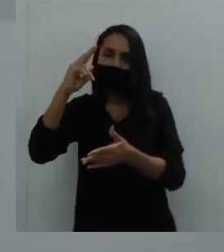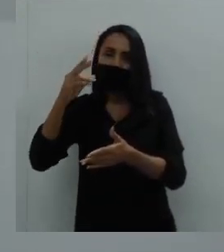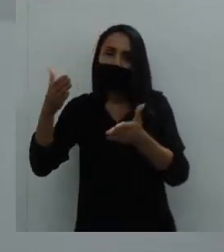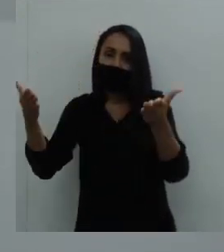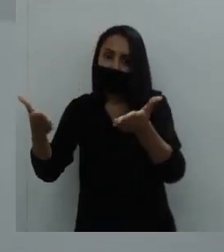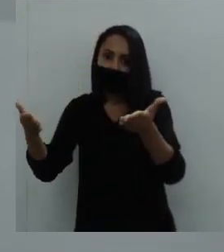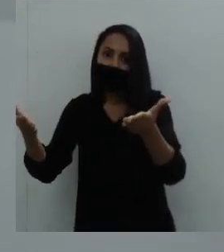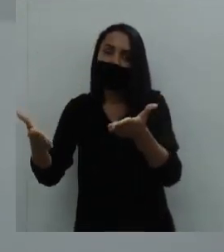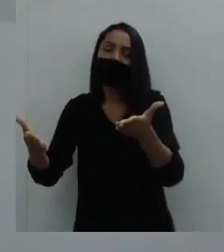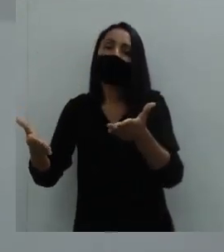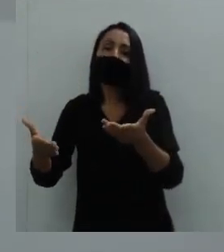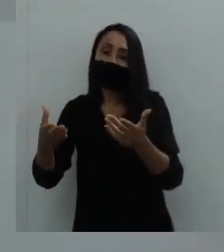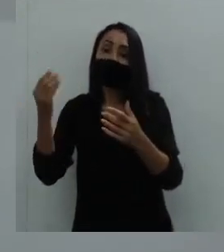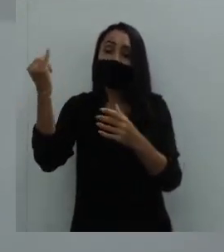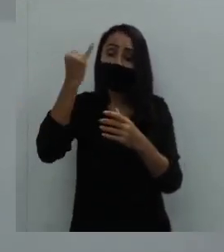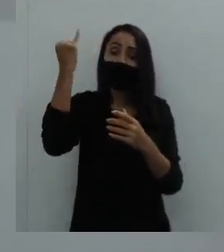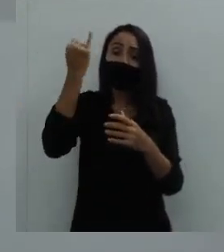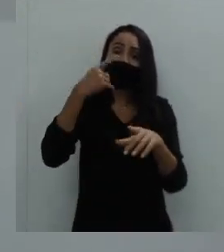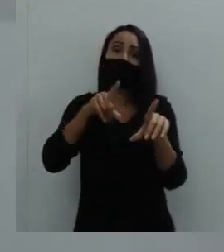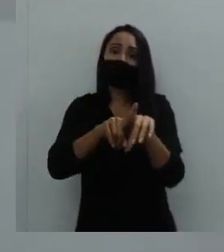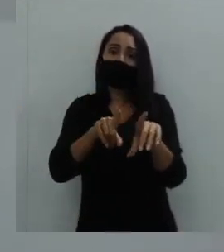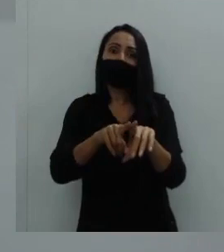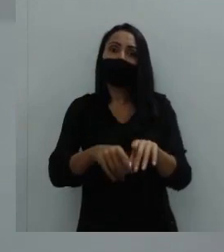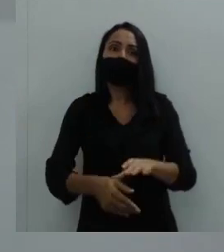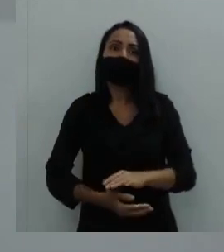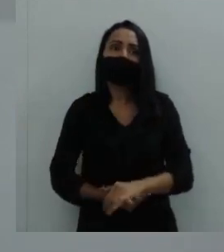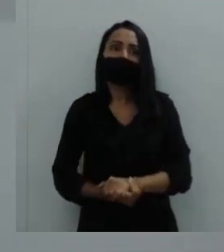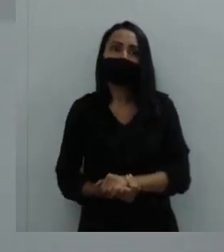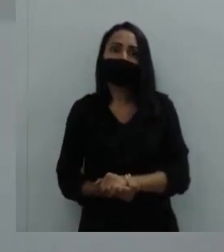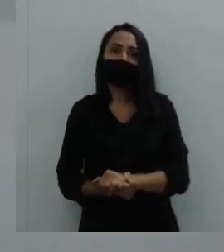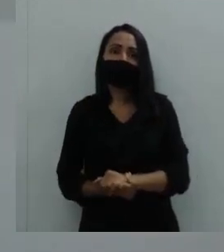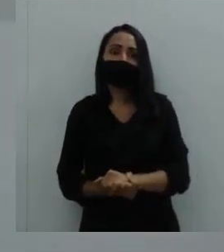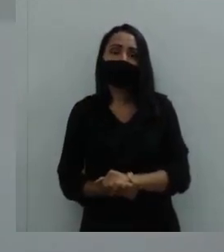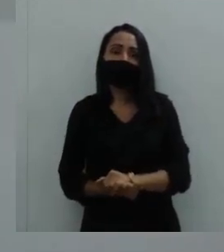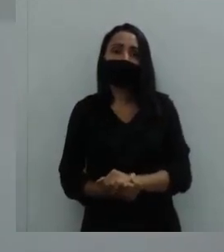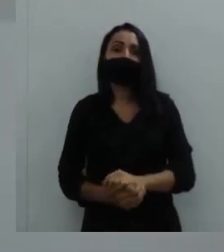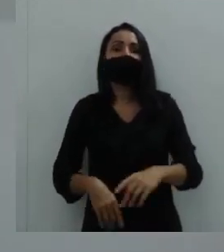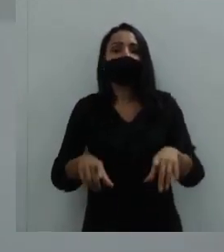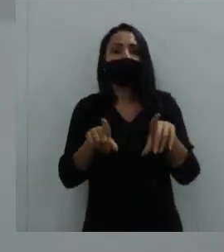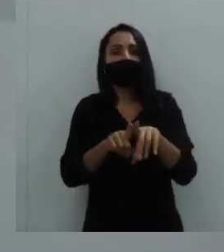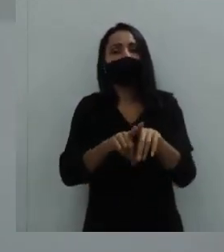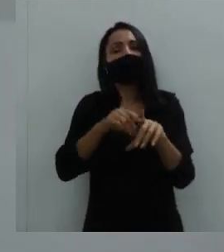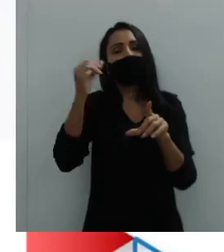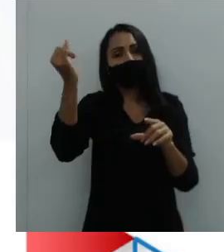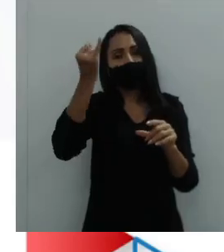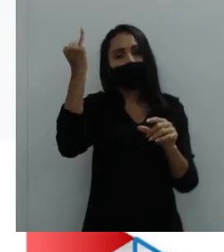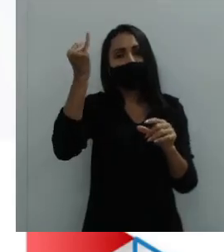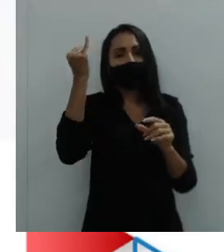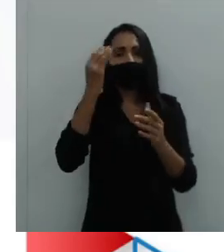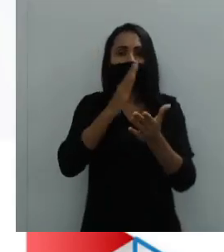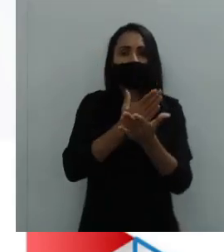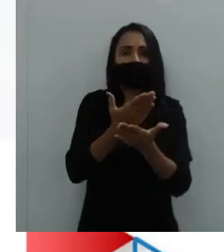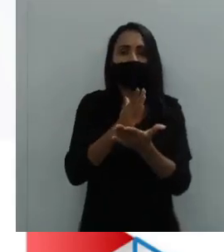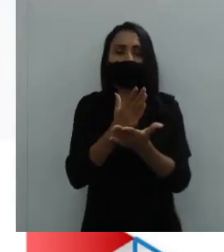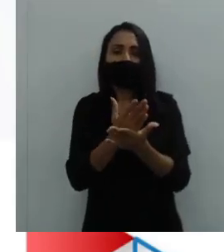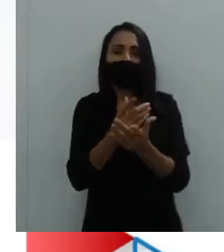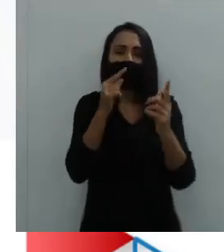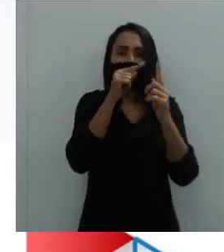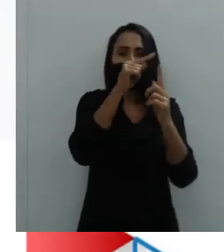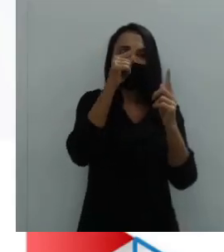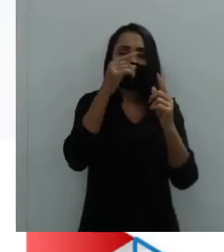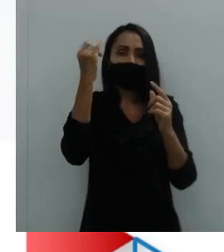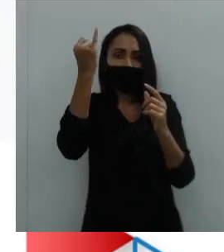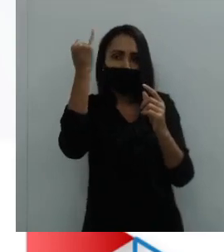nossos dias. É importante também fazer isso aqui. E outra coisa, trago para vocês que alguns pontos importantes.